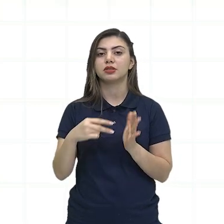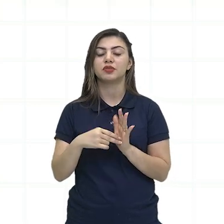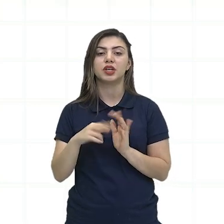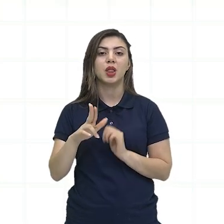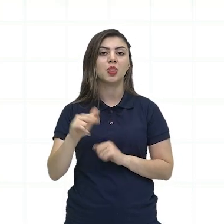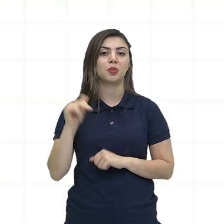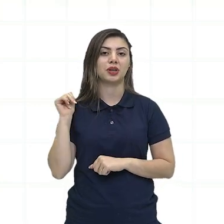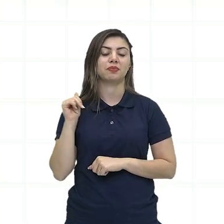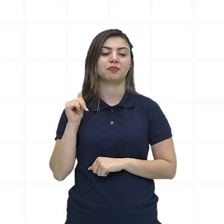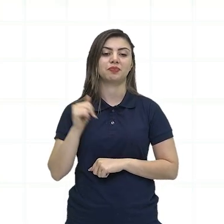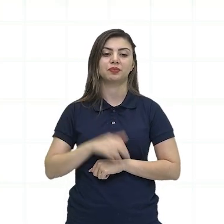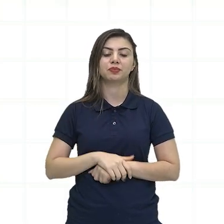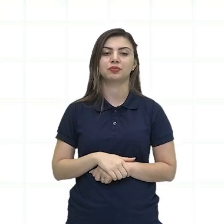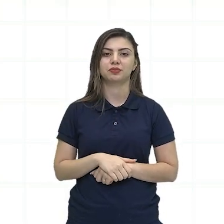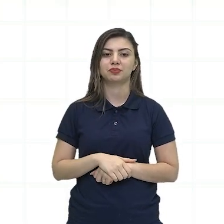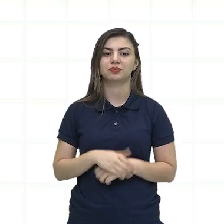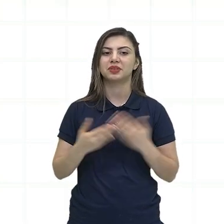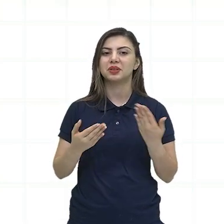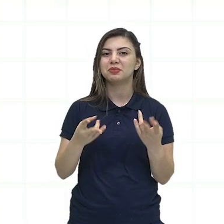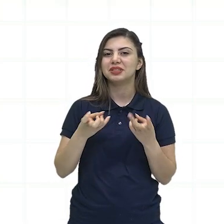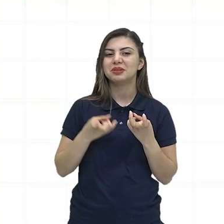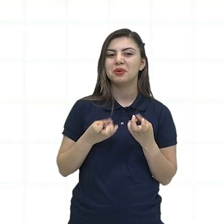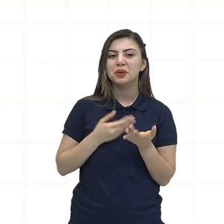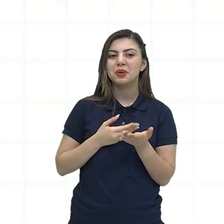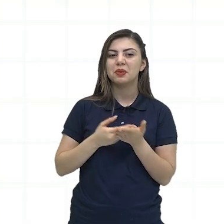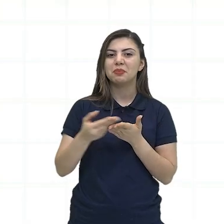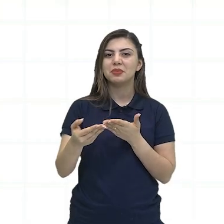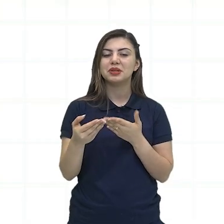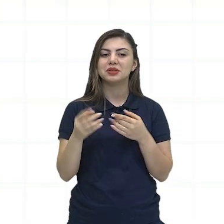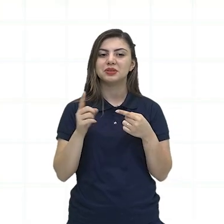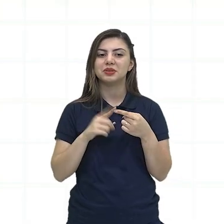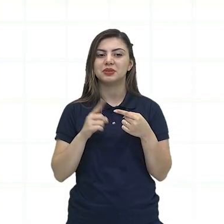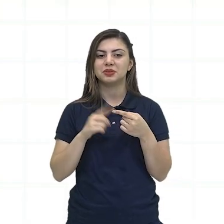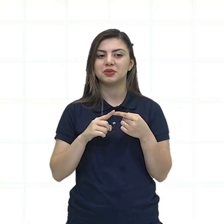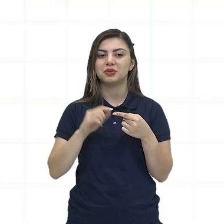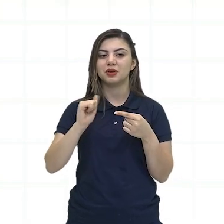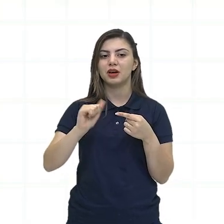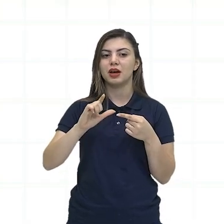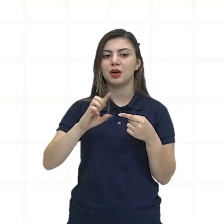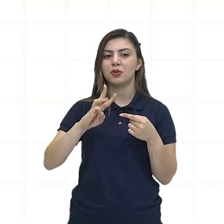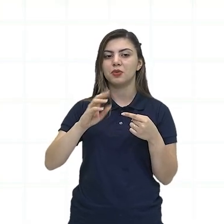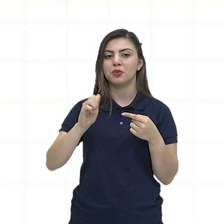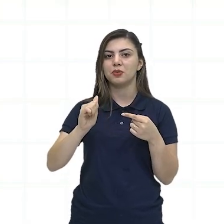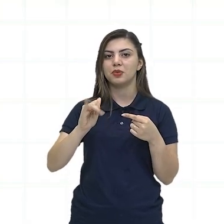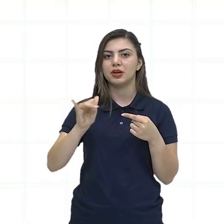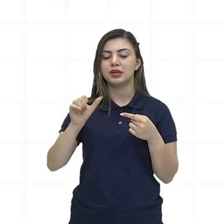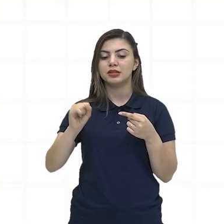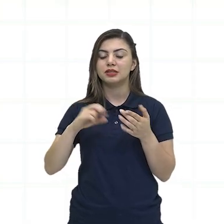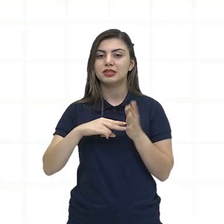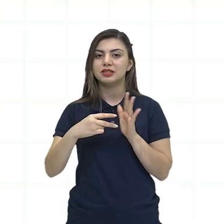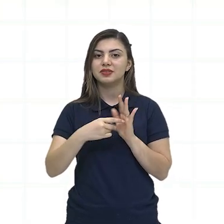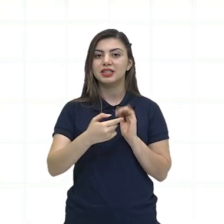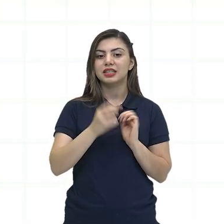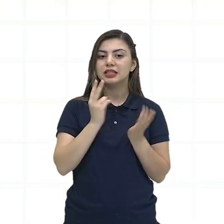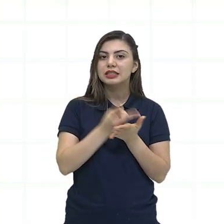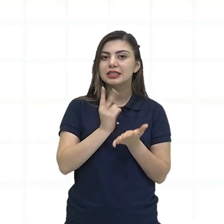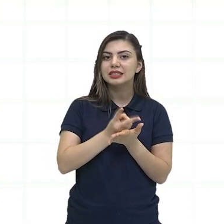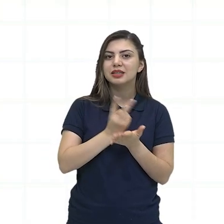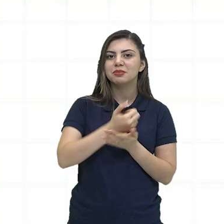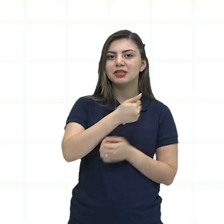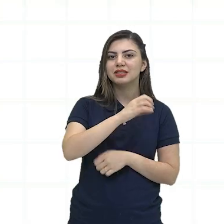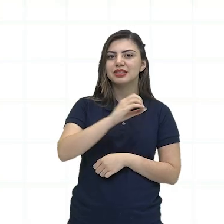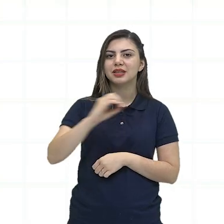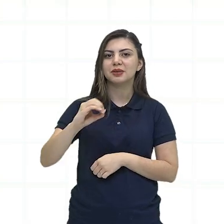nunca, ok? Então, começou aqui em always, sempre 100%, e acabamos em